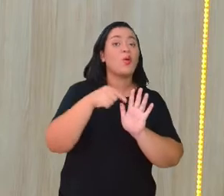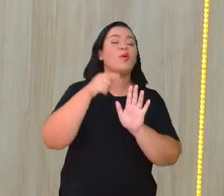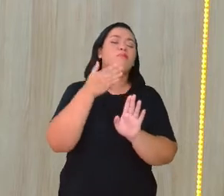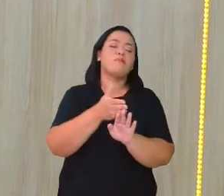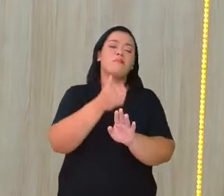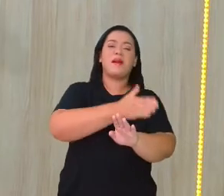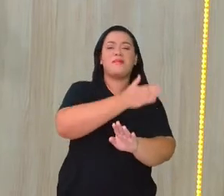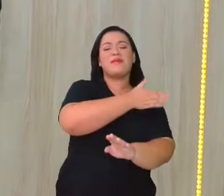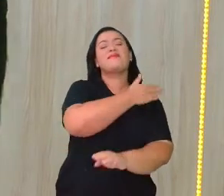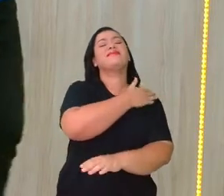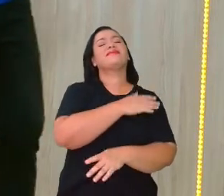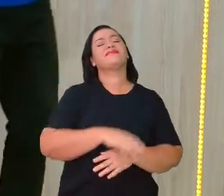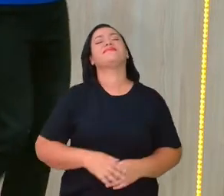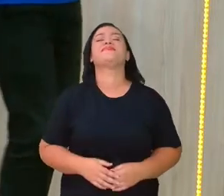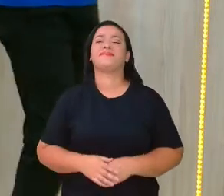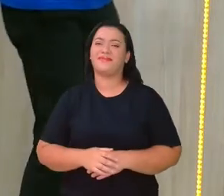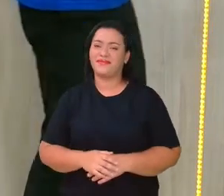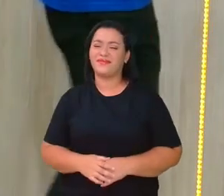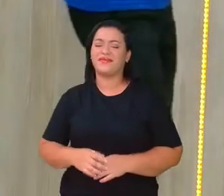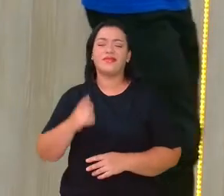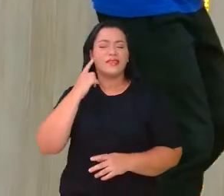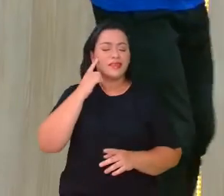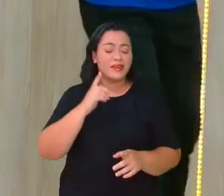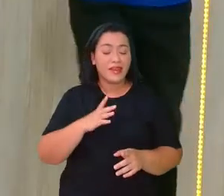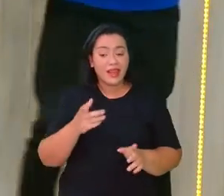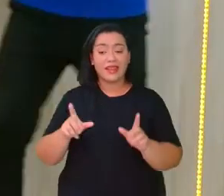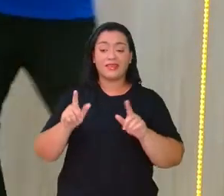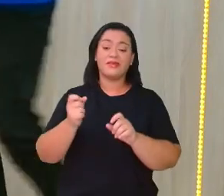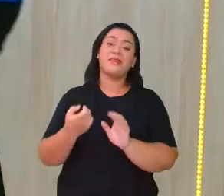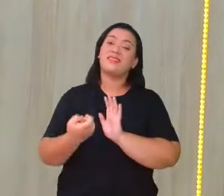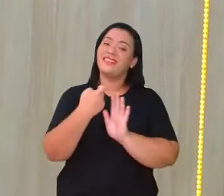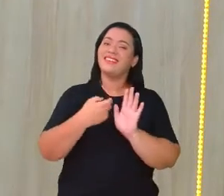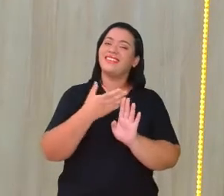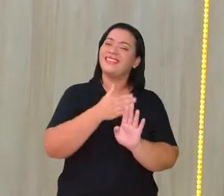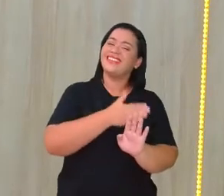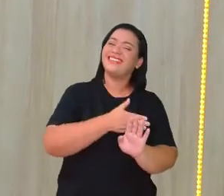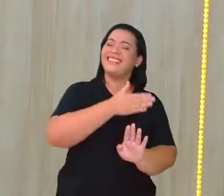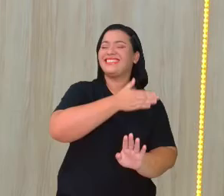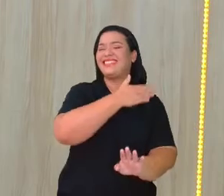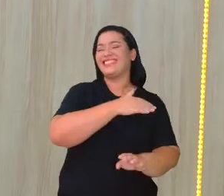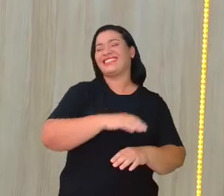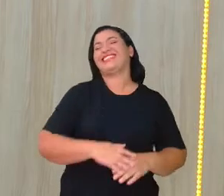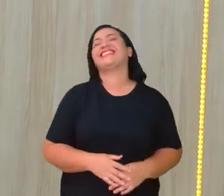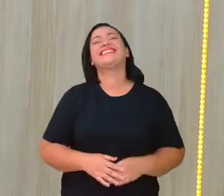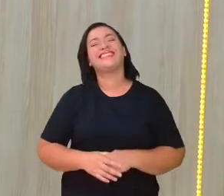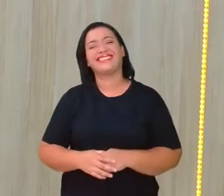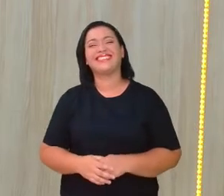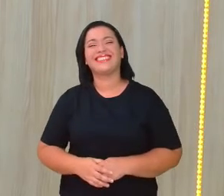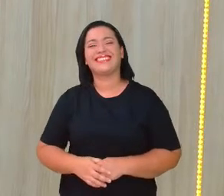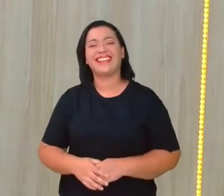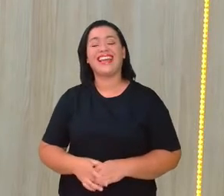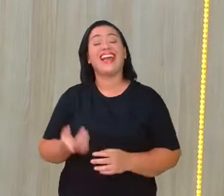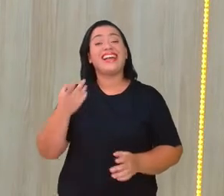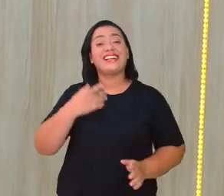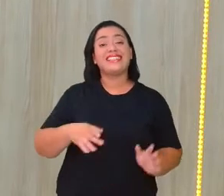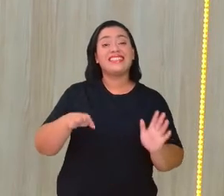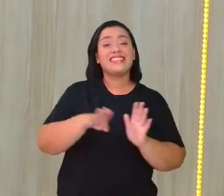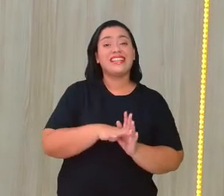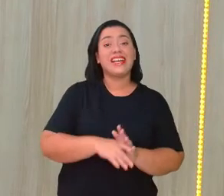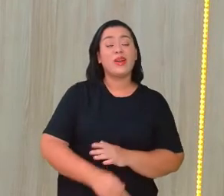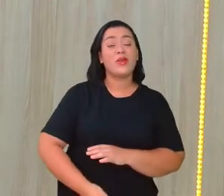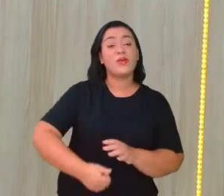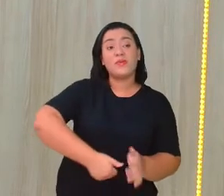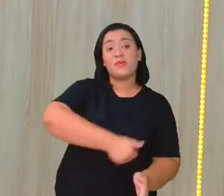e assim sucessivamente. Vocês vão indo, quase saindo, né? E aí vocês vão indo até chegar lá no início